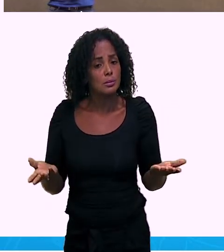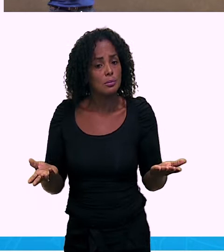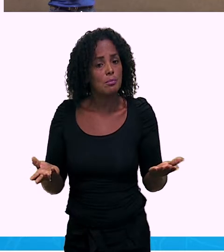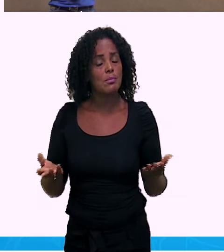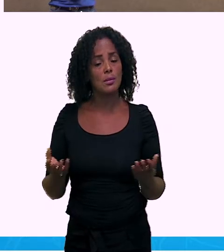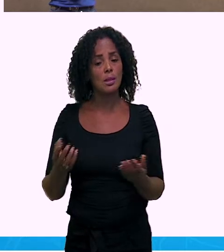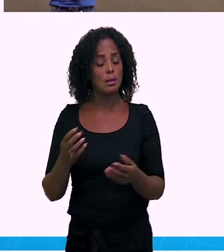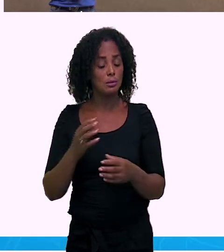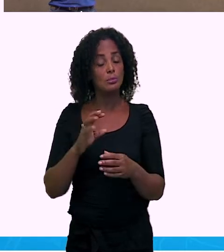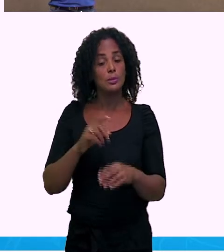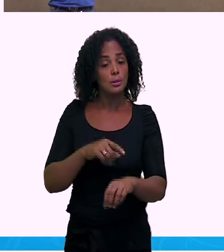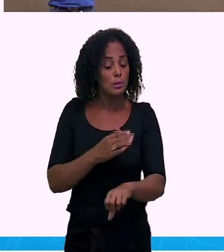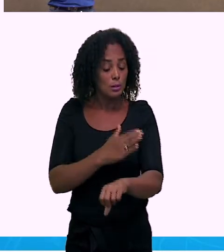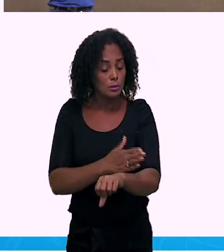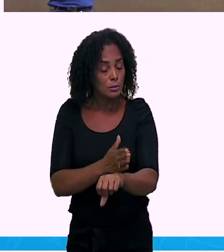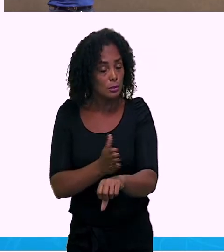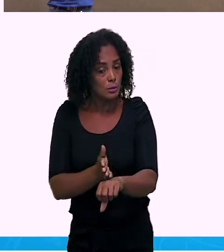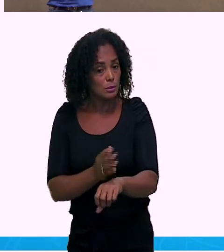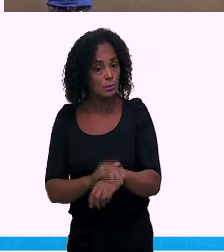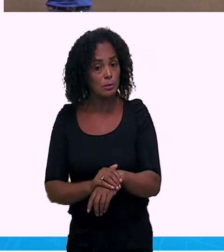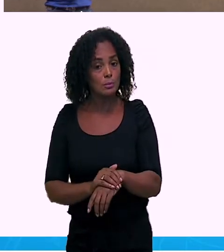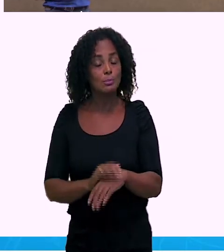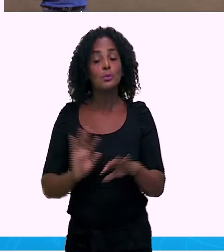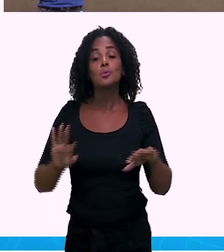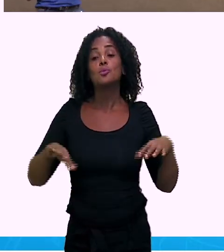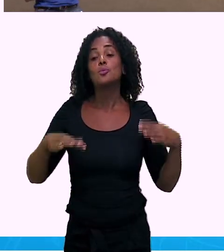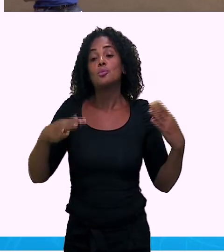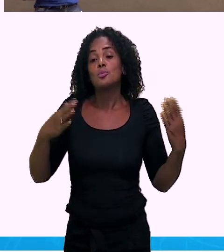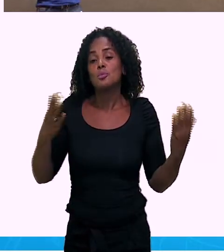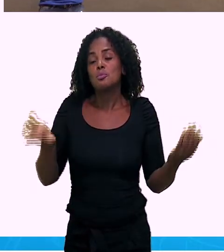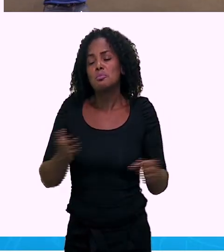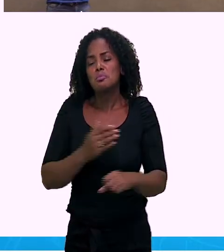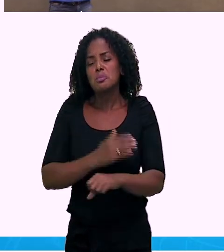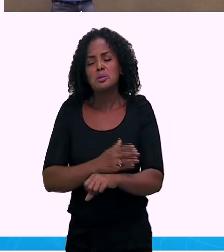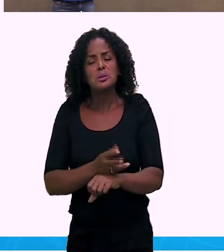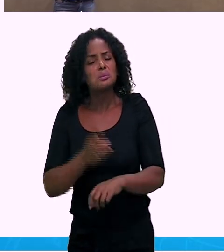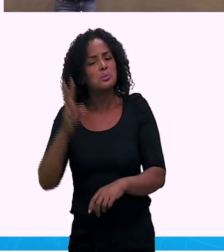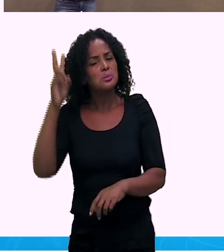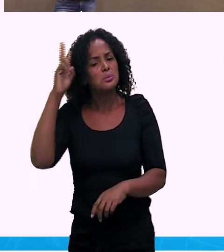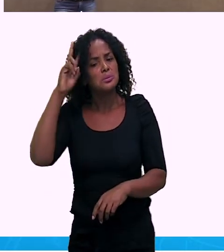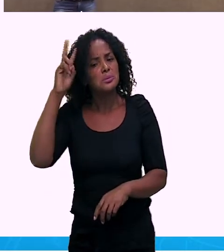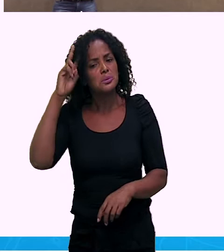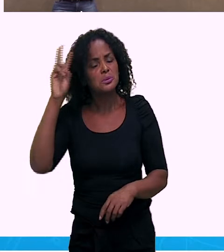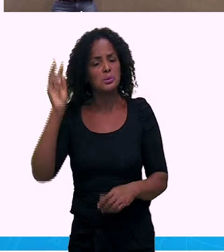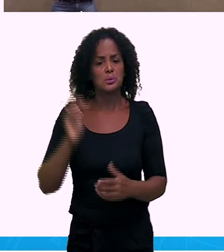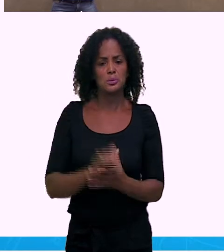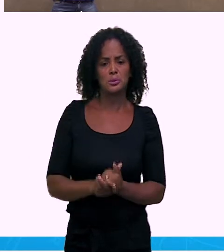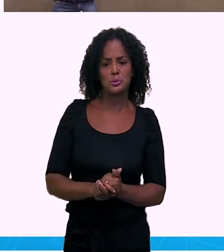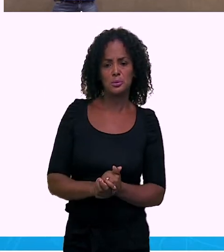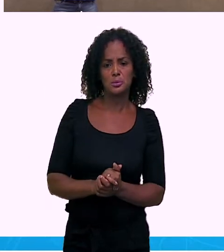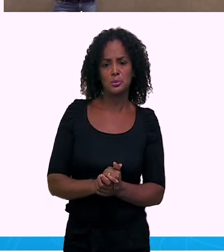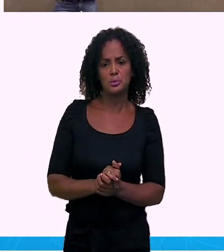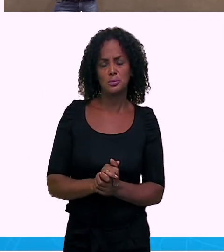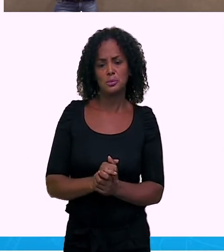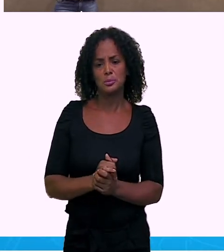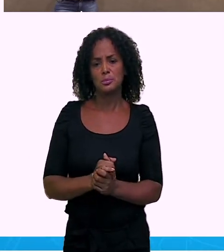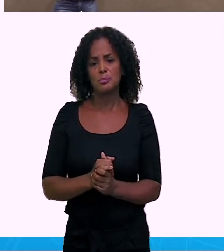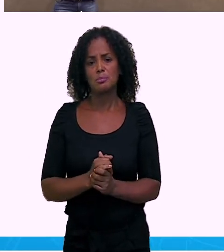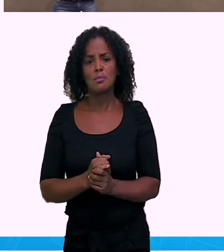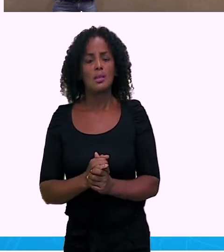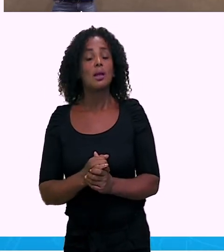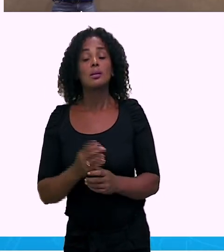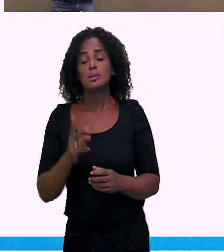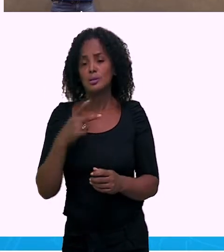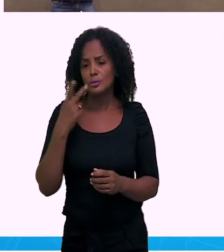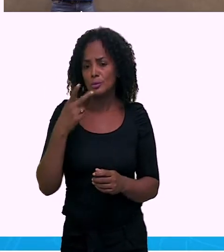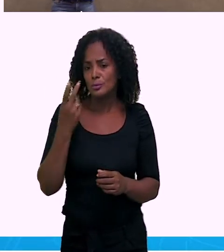tempo cronológico. Qual é o tempo histórico? Você consegue identificar aí? Então, a gente falou do tempo cronológico, que é o